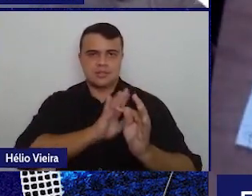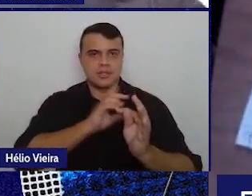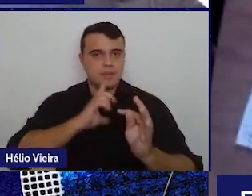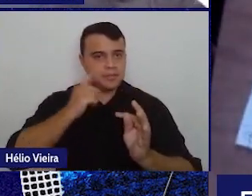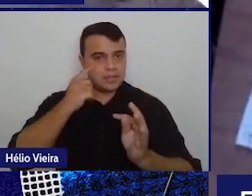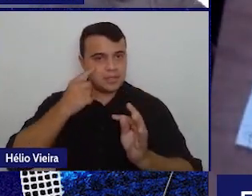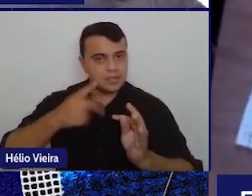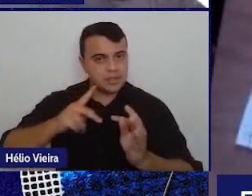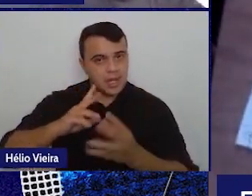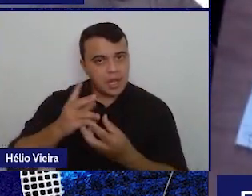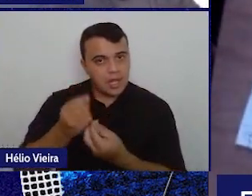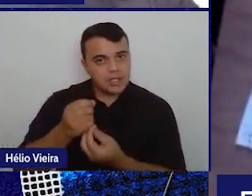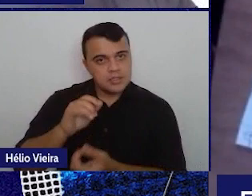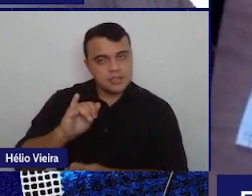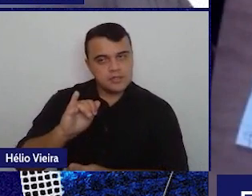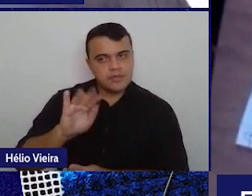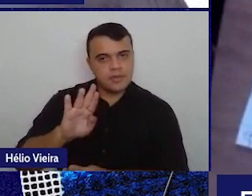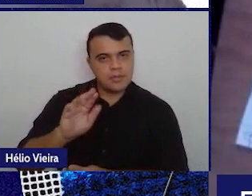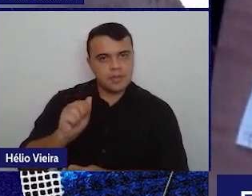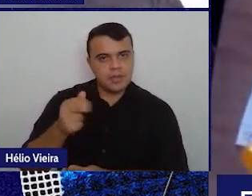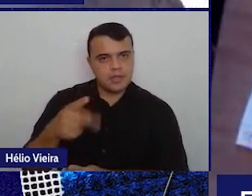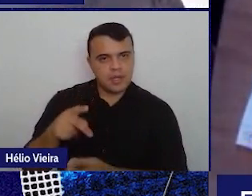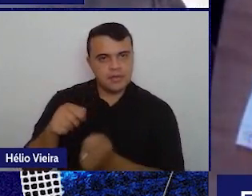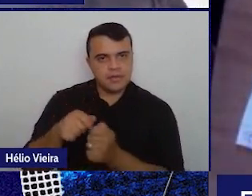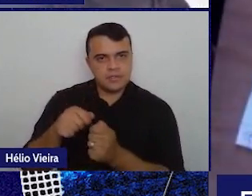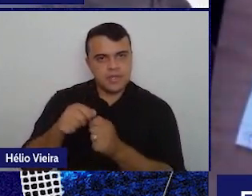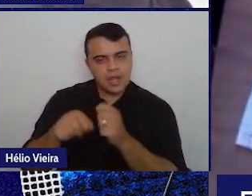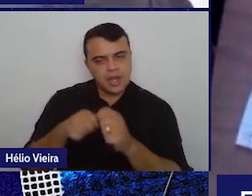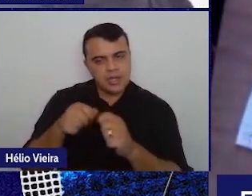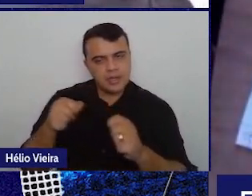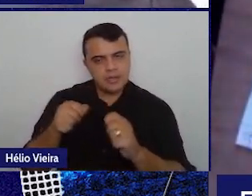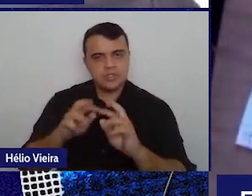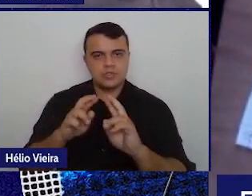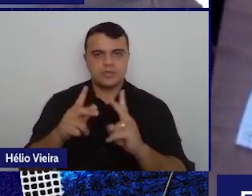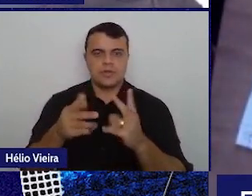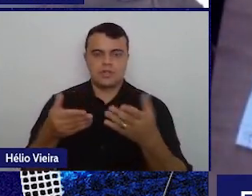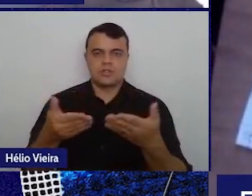artes da fibra, então vamos fazer um arremate diferente do que é.